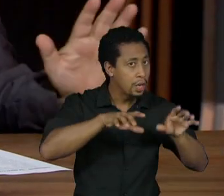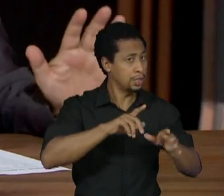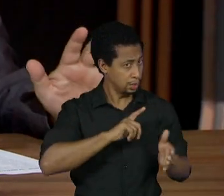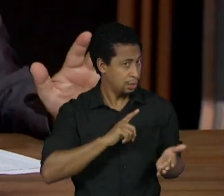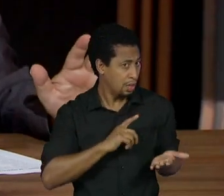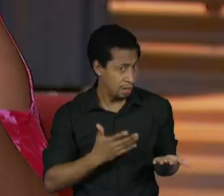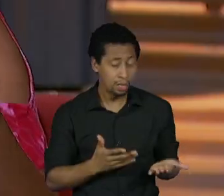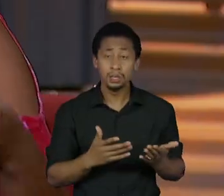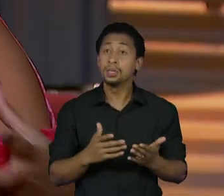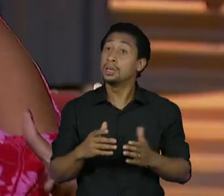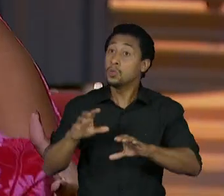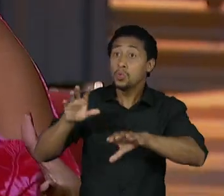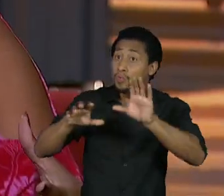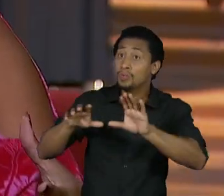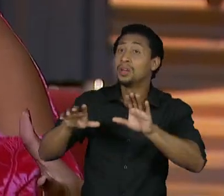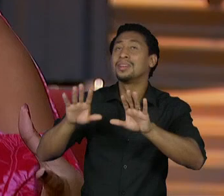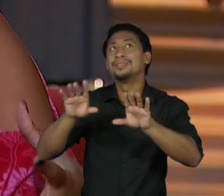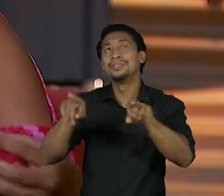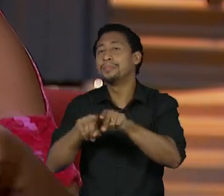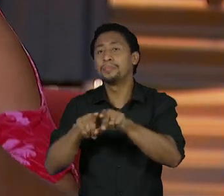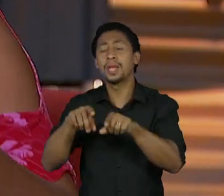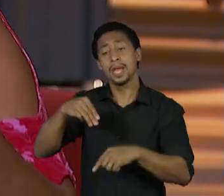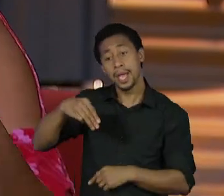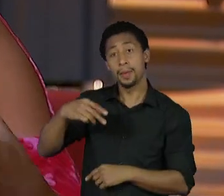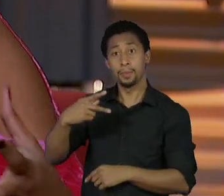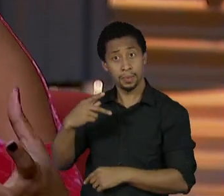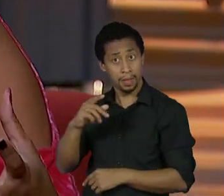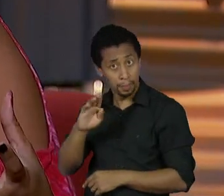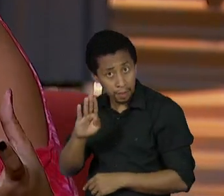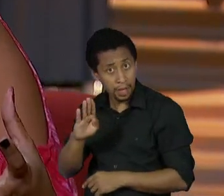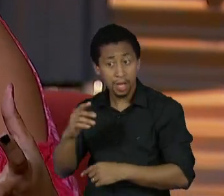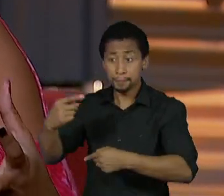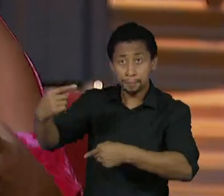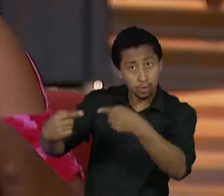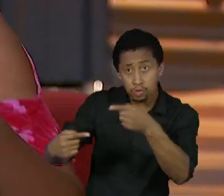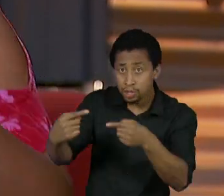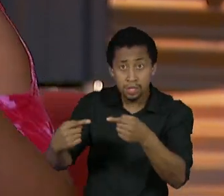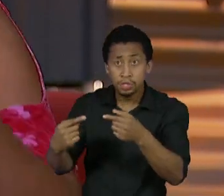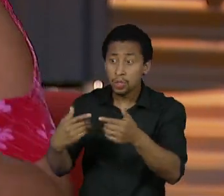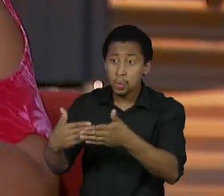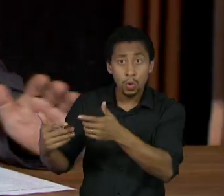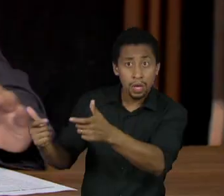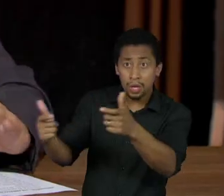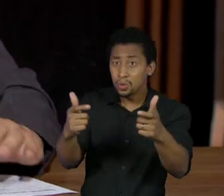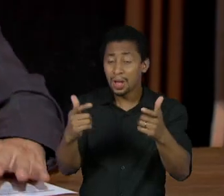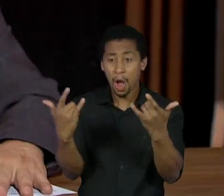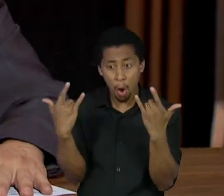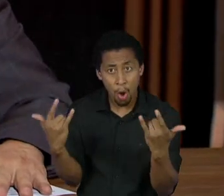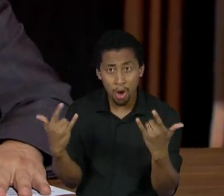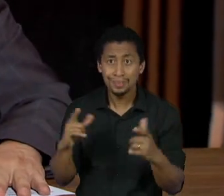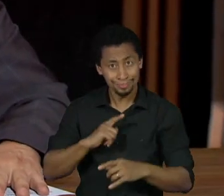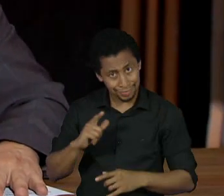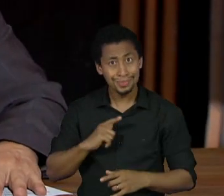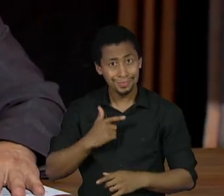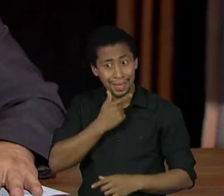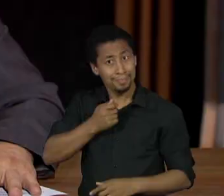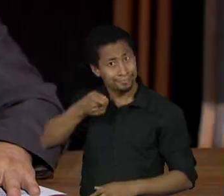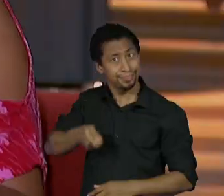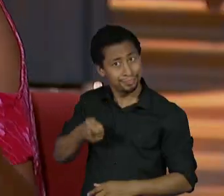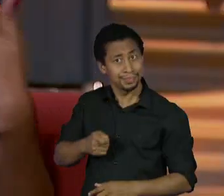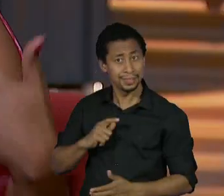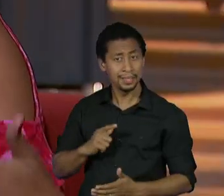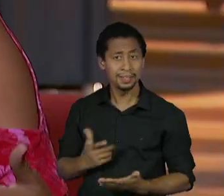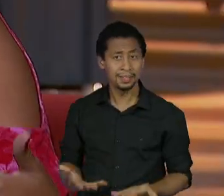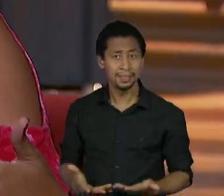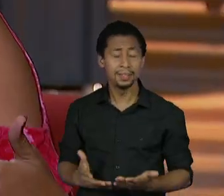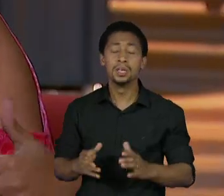no lugar. funk, na MPB existe isso. Na política. Na política existe isso, né? No rock, em todas as áreas existe esse processo. E,